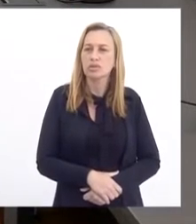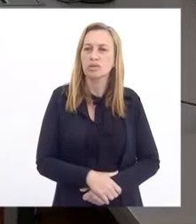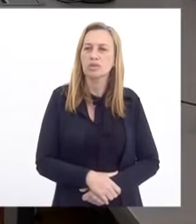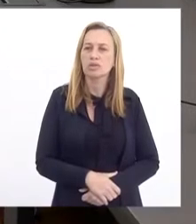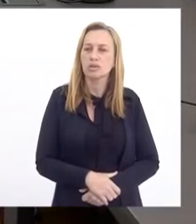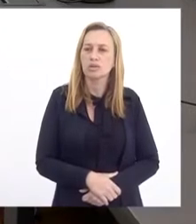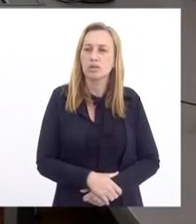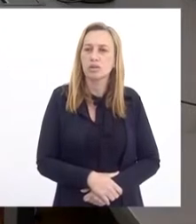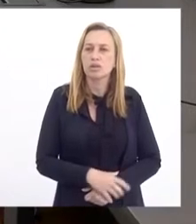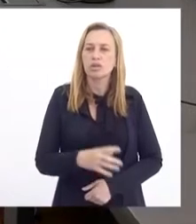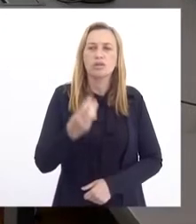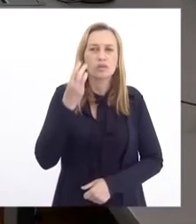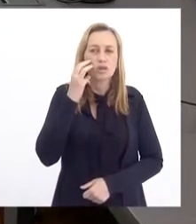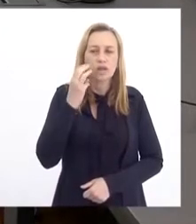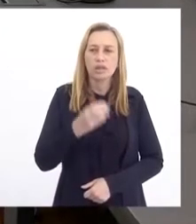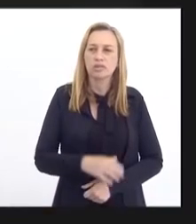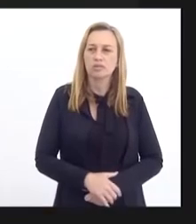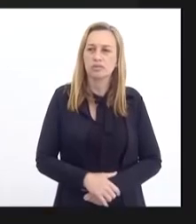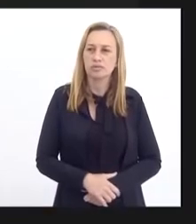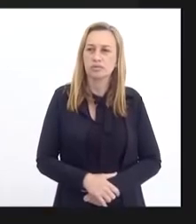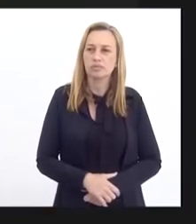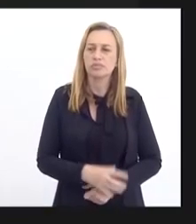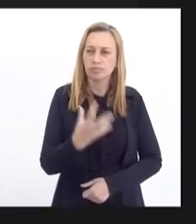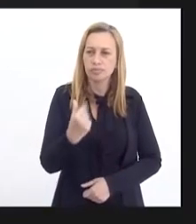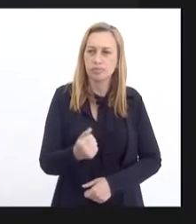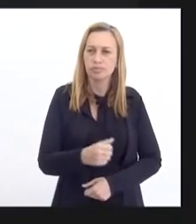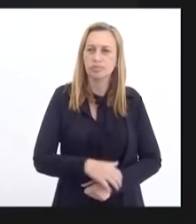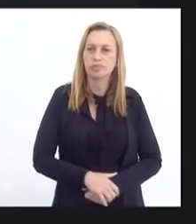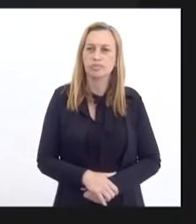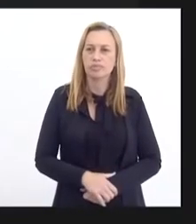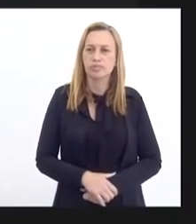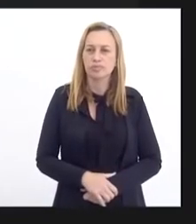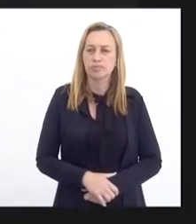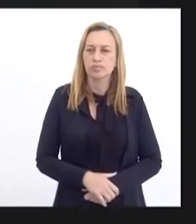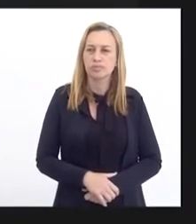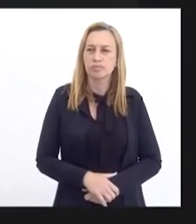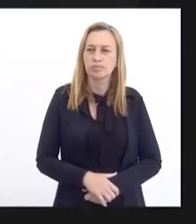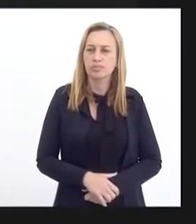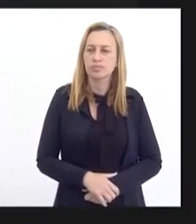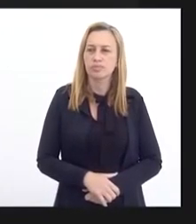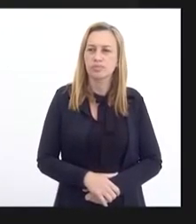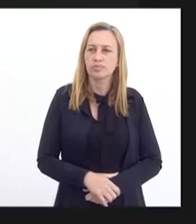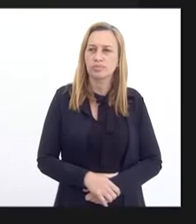Favorável, presidente. Valdec. Favorável.